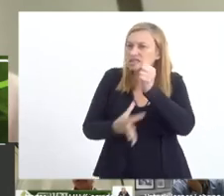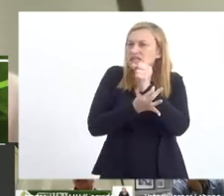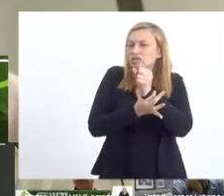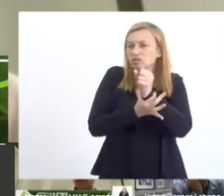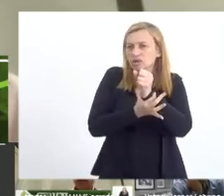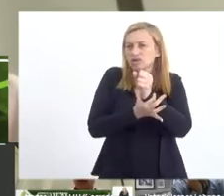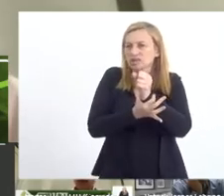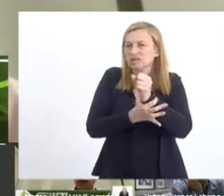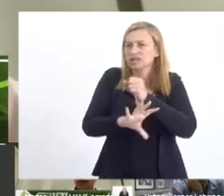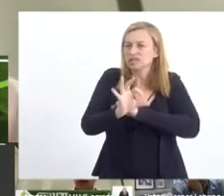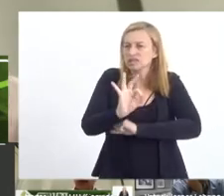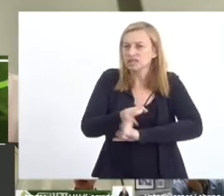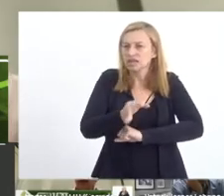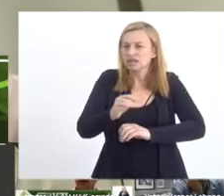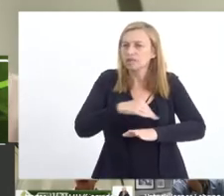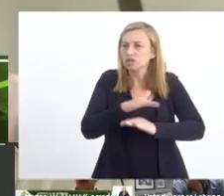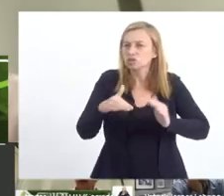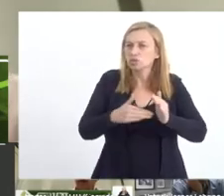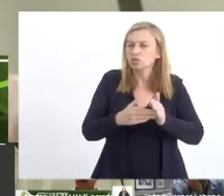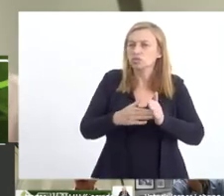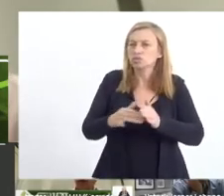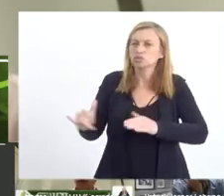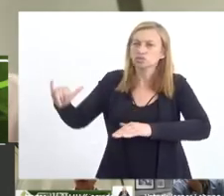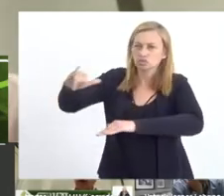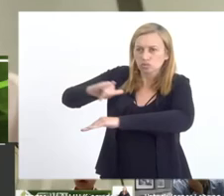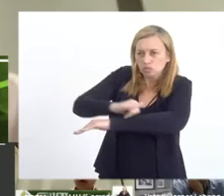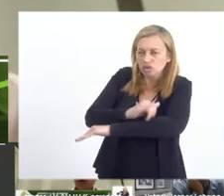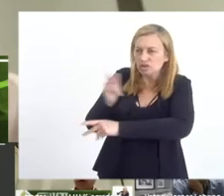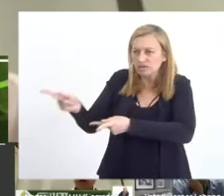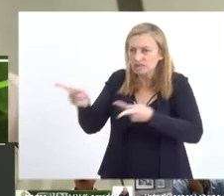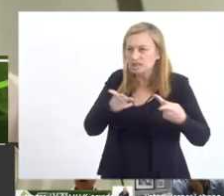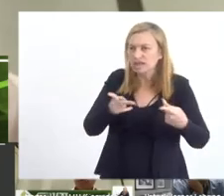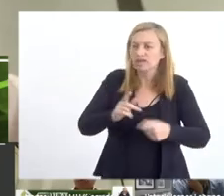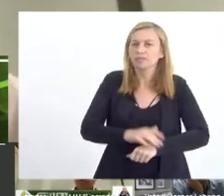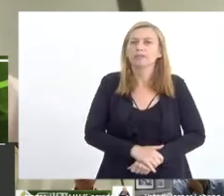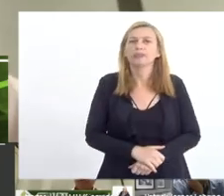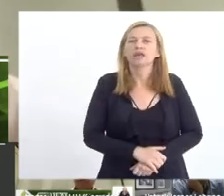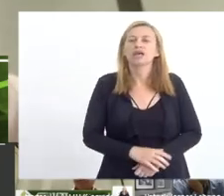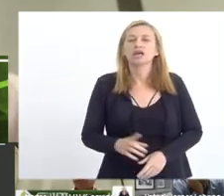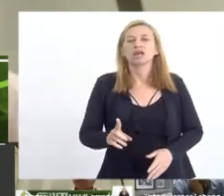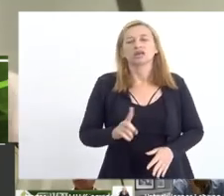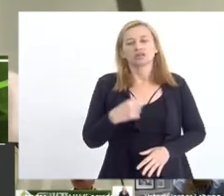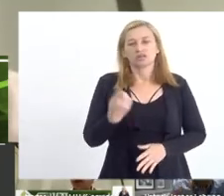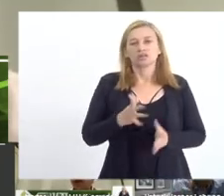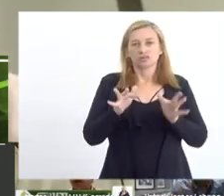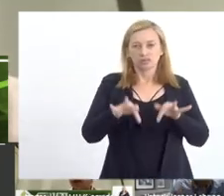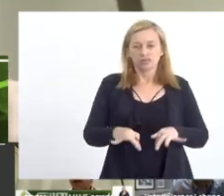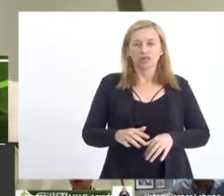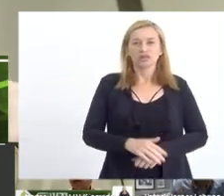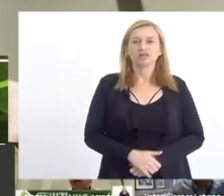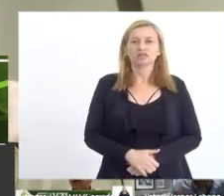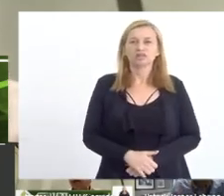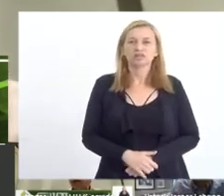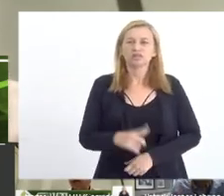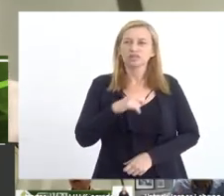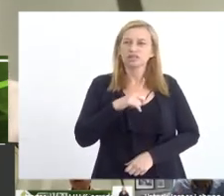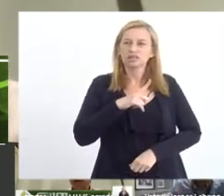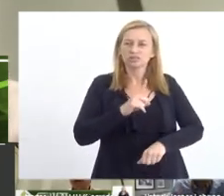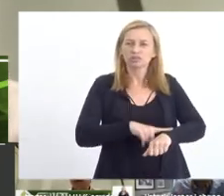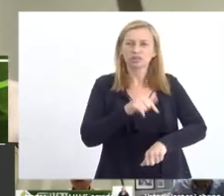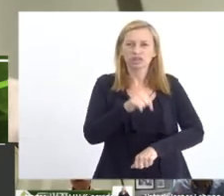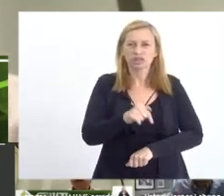sanitária, digamos assim, de todos os que frequentam aqui o aeroporto. Então, eu acho que são essas palavras que a gente tem aqui nesse